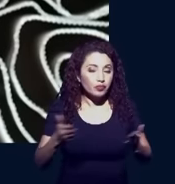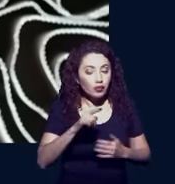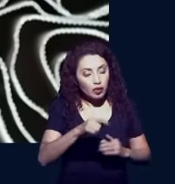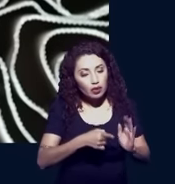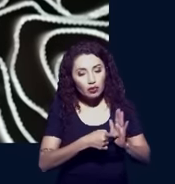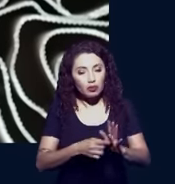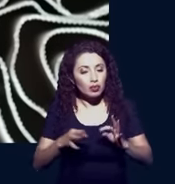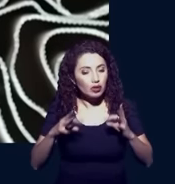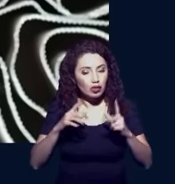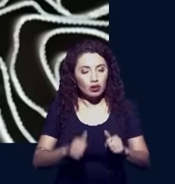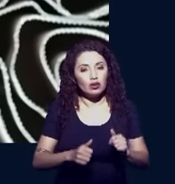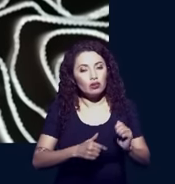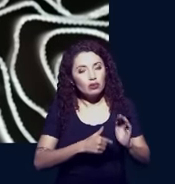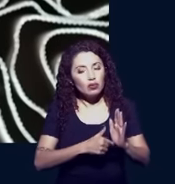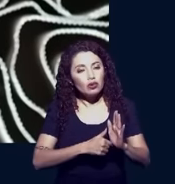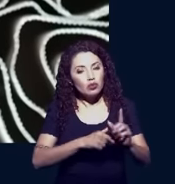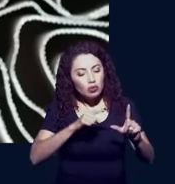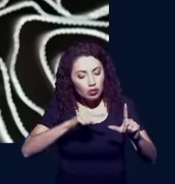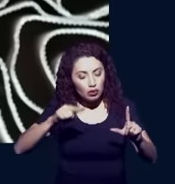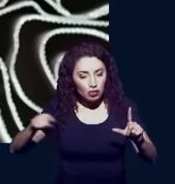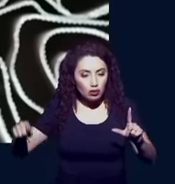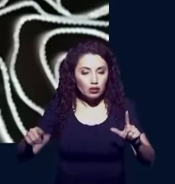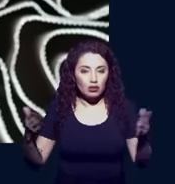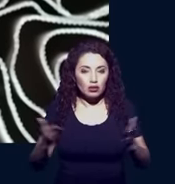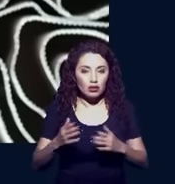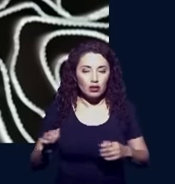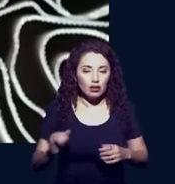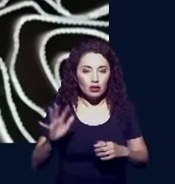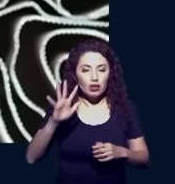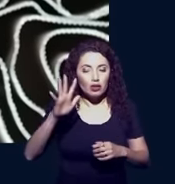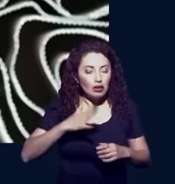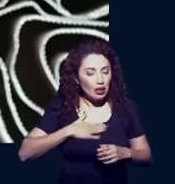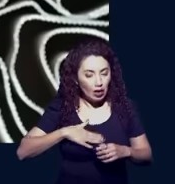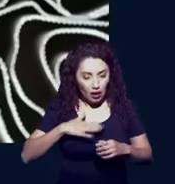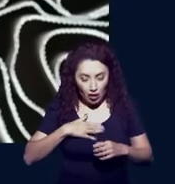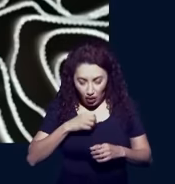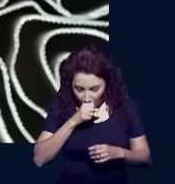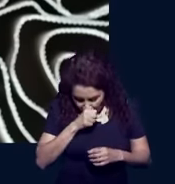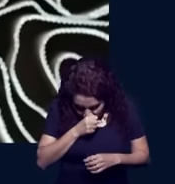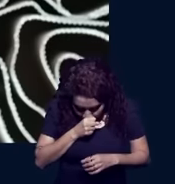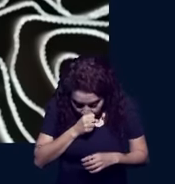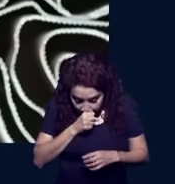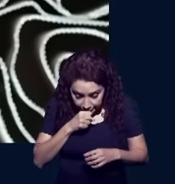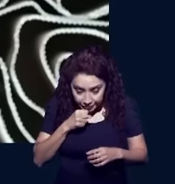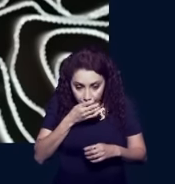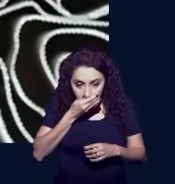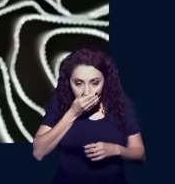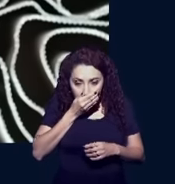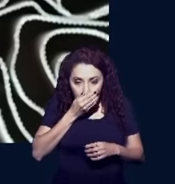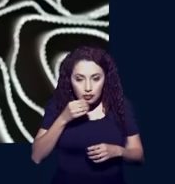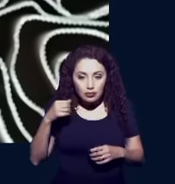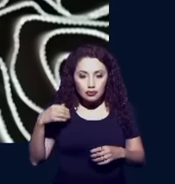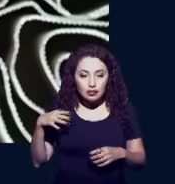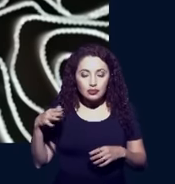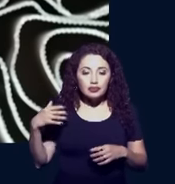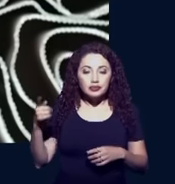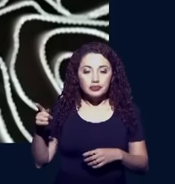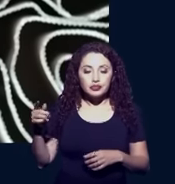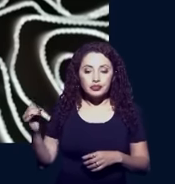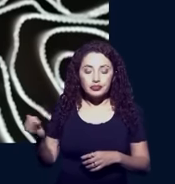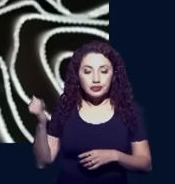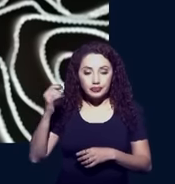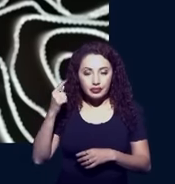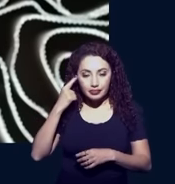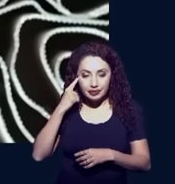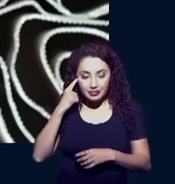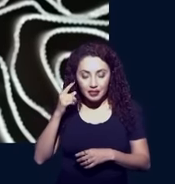gente tá com uma inflação muito tranquila Inclusive a inflação de serviços e mesmo do ponto de vista fiscal importante a gente ressaltar